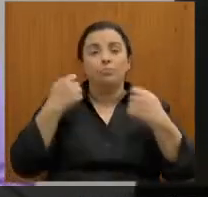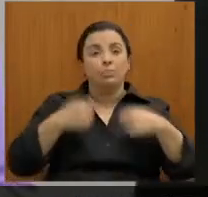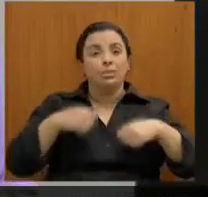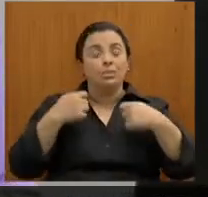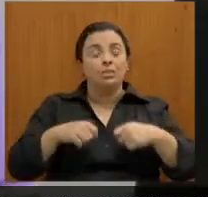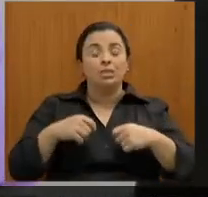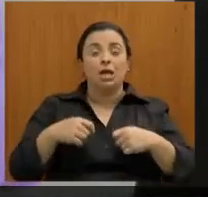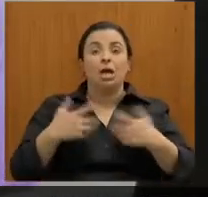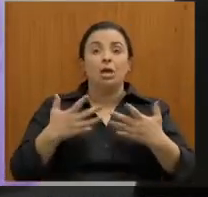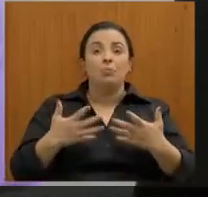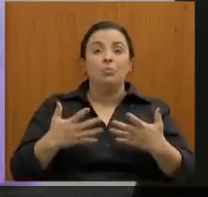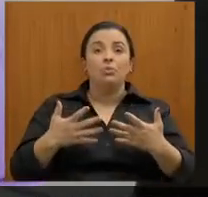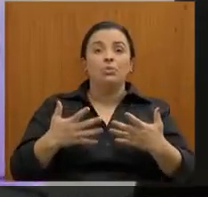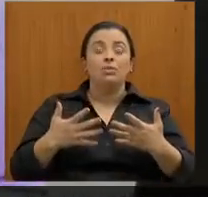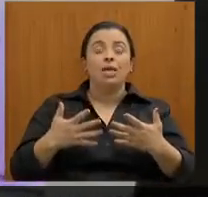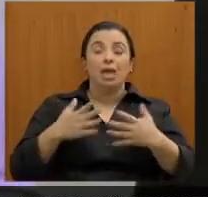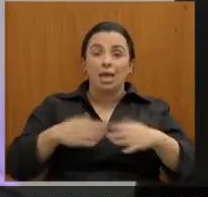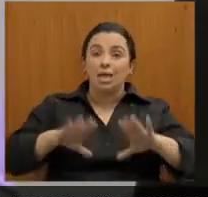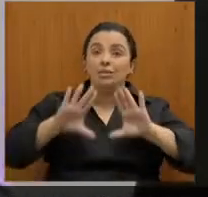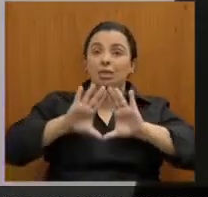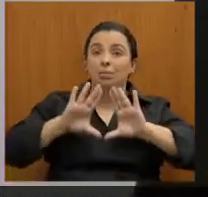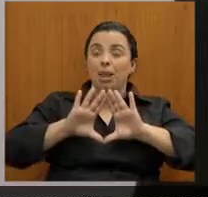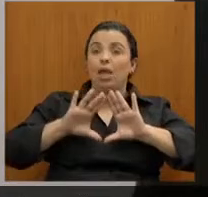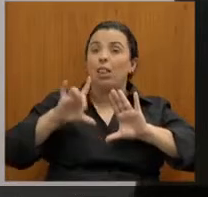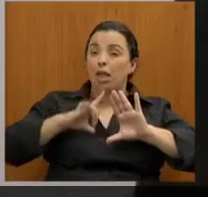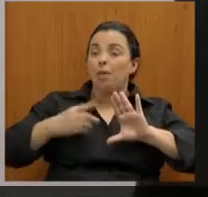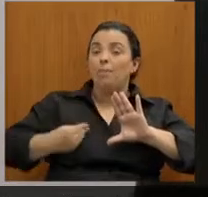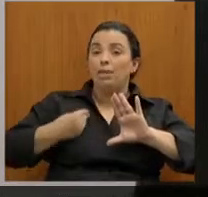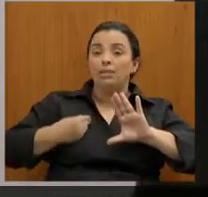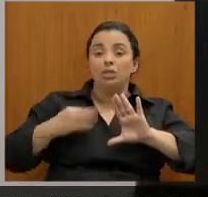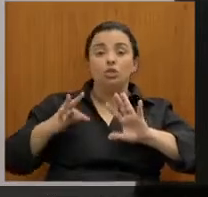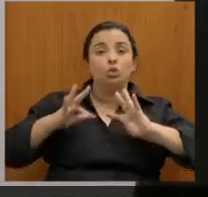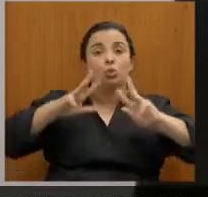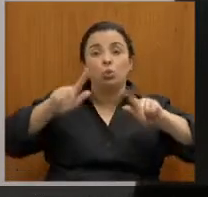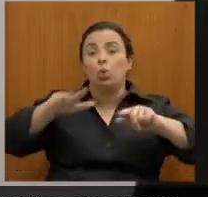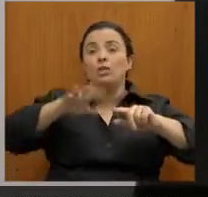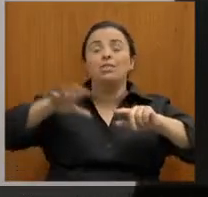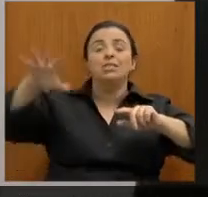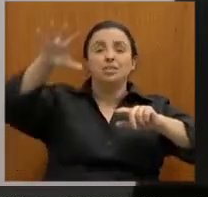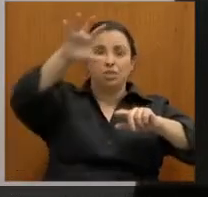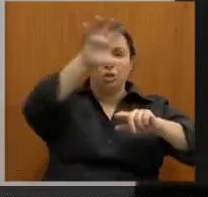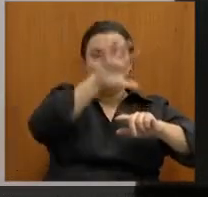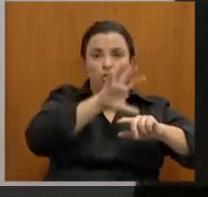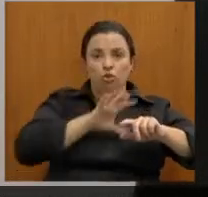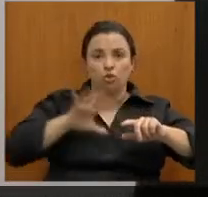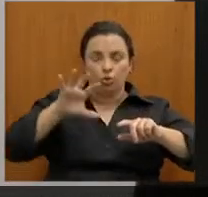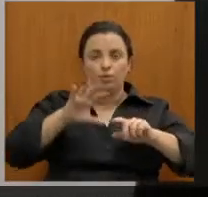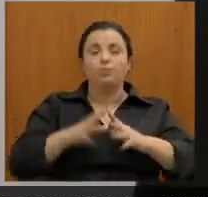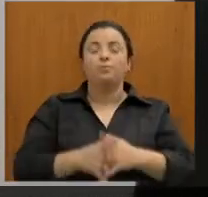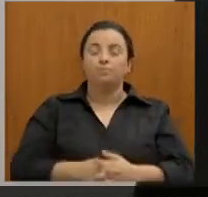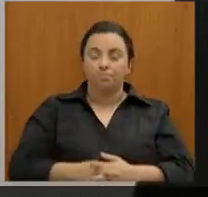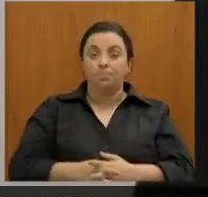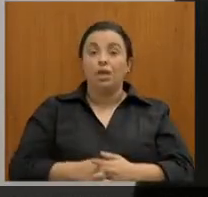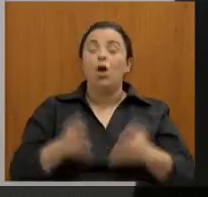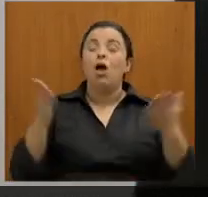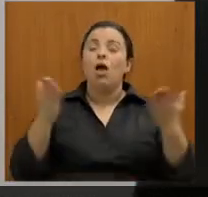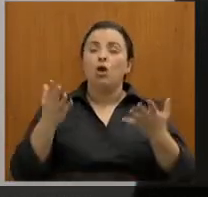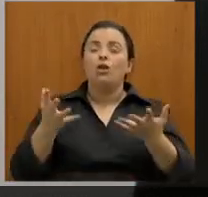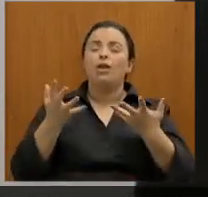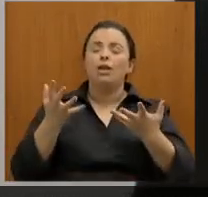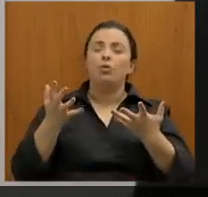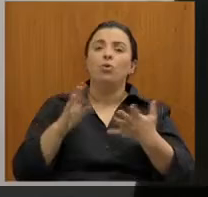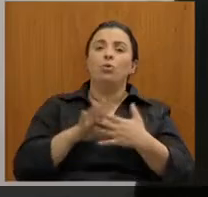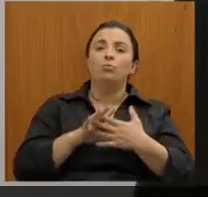com que a assembleia também esteja presente em todas as nossas regiões não quero agora convidar se é